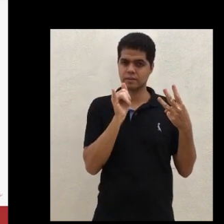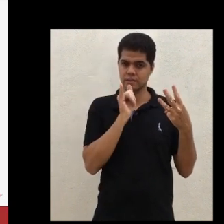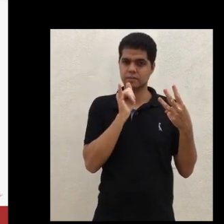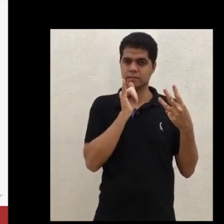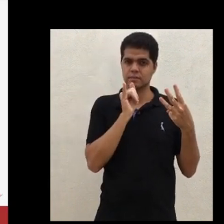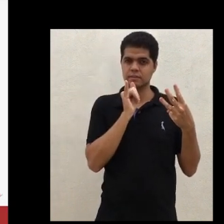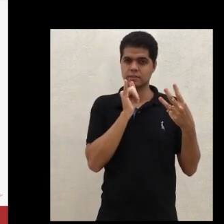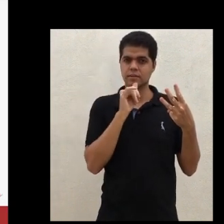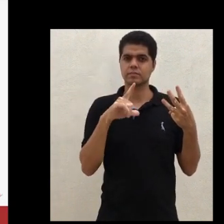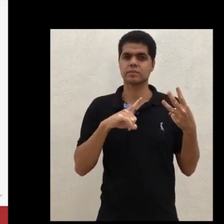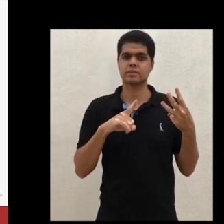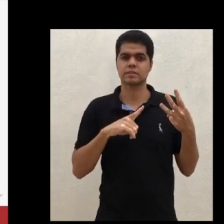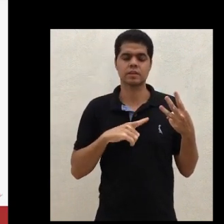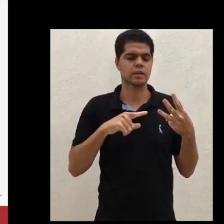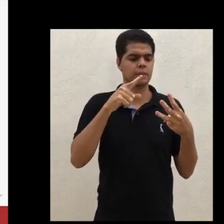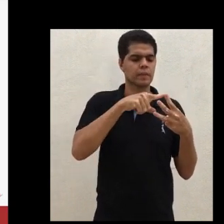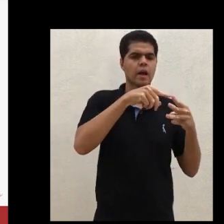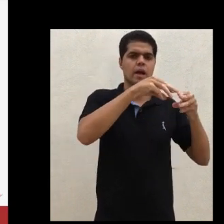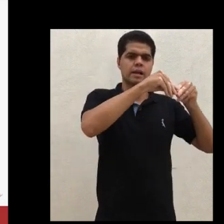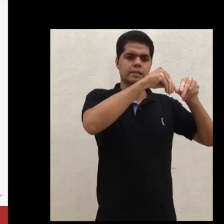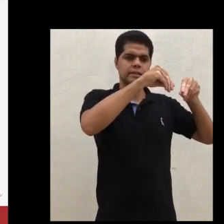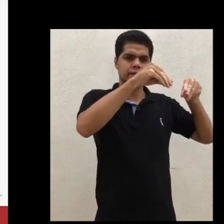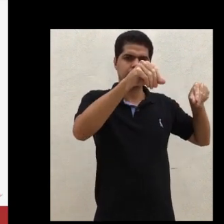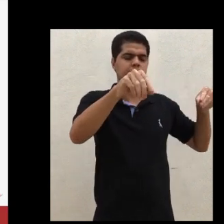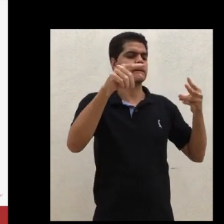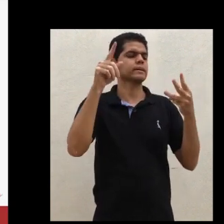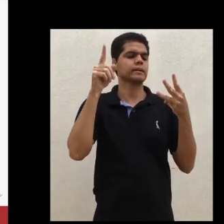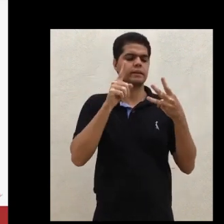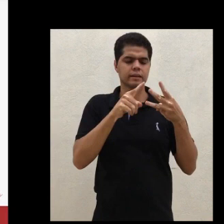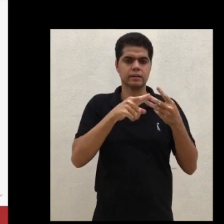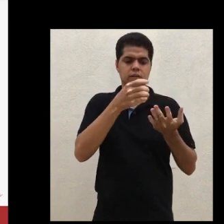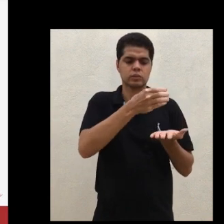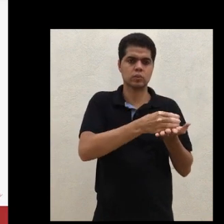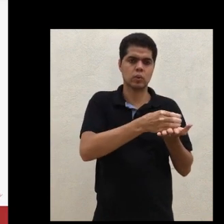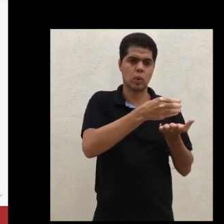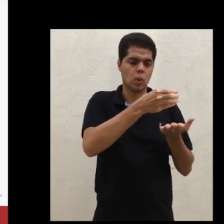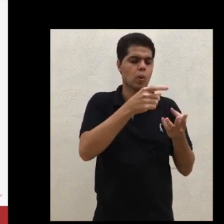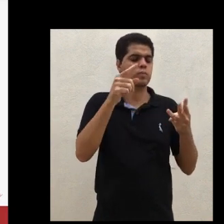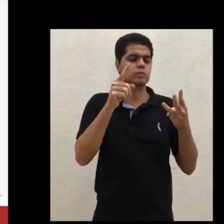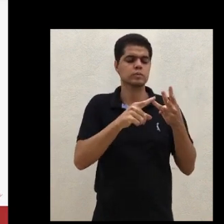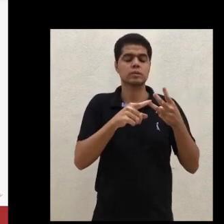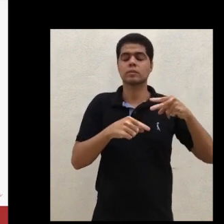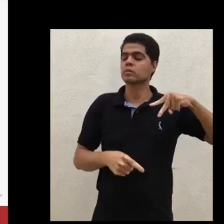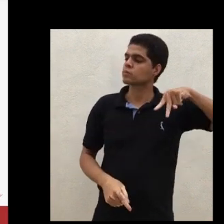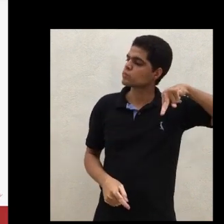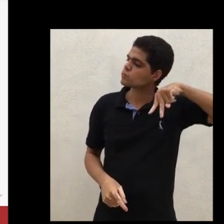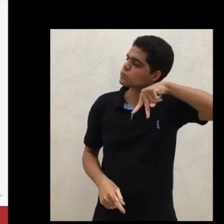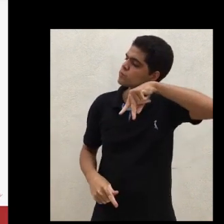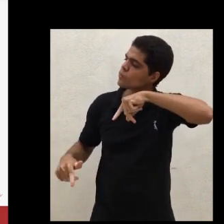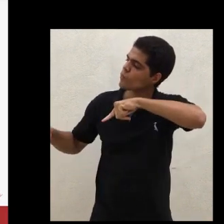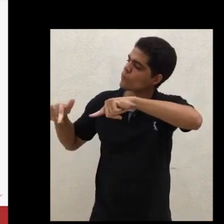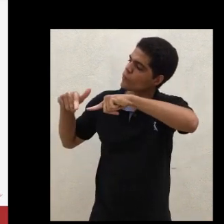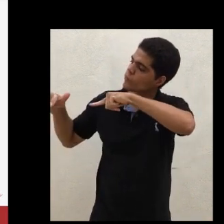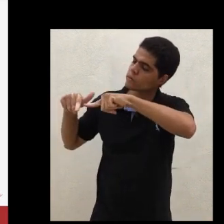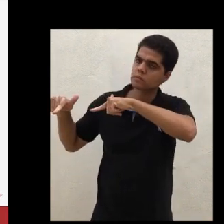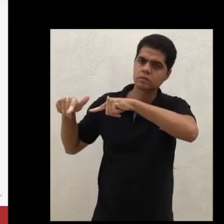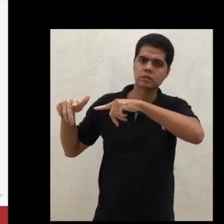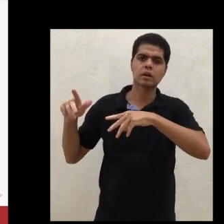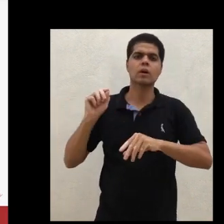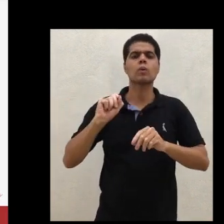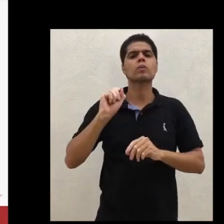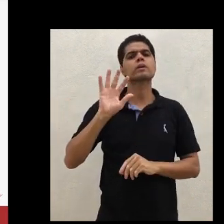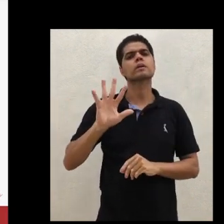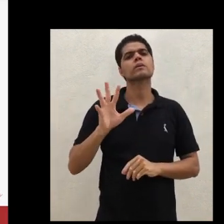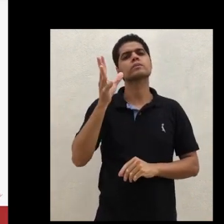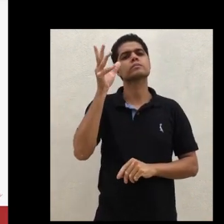que eu coloquei, né, tanto do monte de areia, quanto da gota lá no copo, quanto do passo para você chegar ao seu